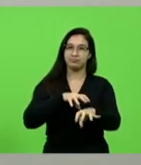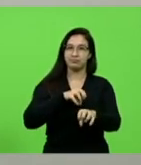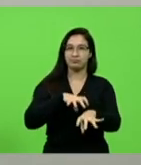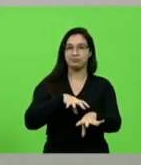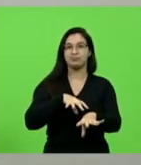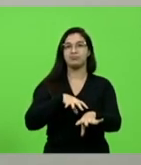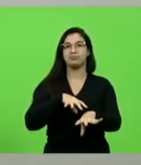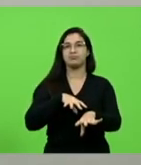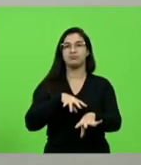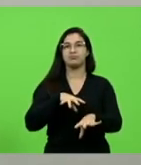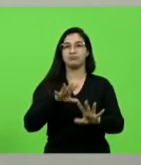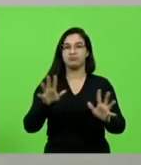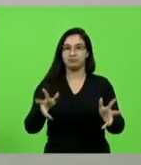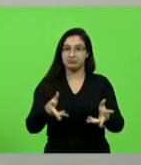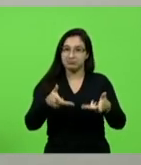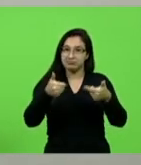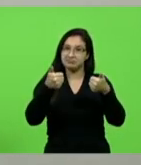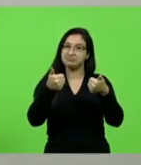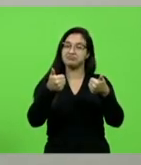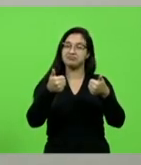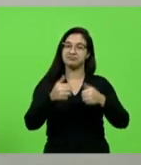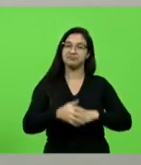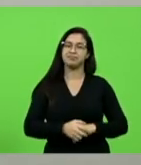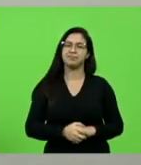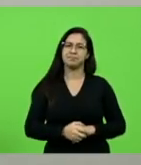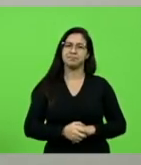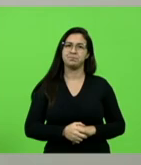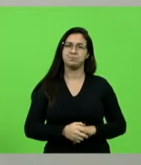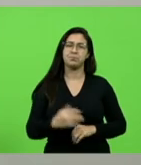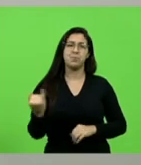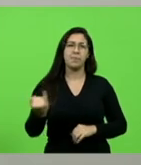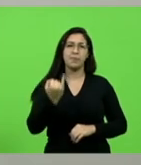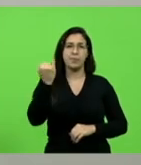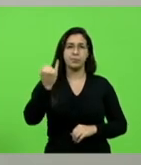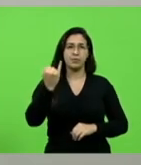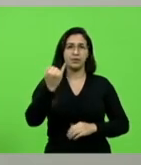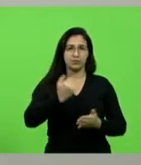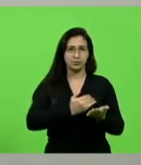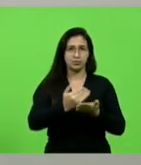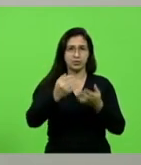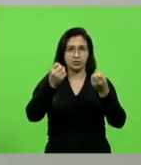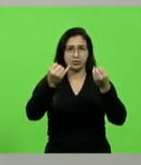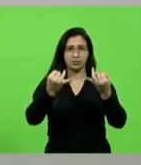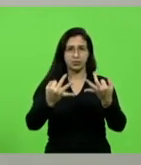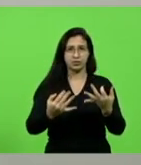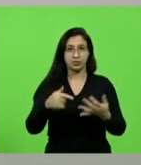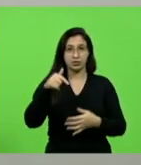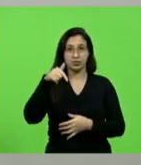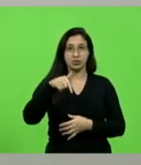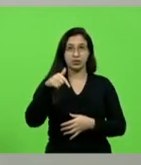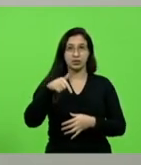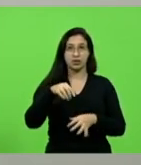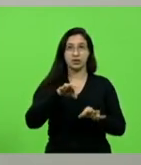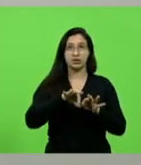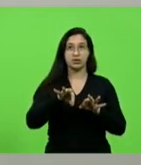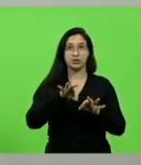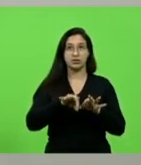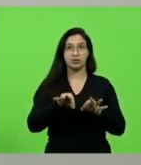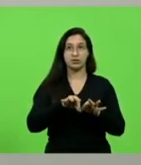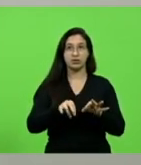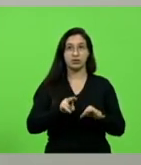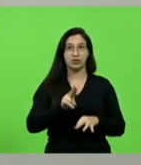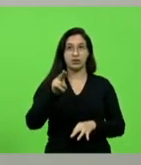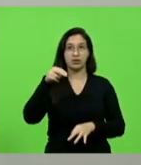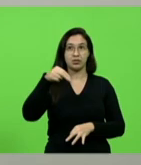certeza, de qualidade. É importante a gente dizer, inicialmente, que a UNCME, enquanto União Nacional dos Conselhos Municipais de